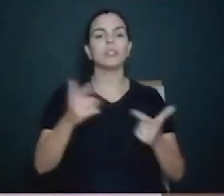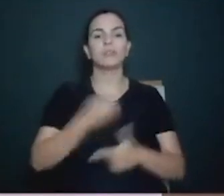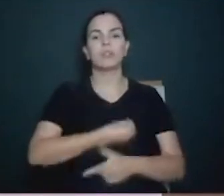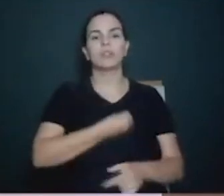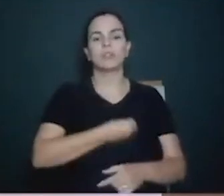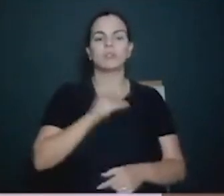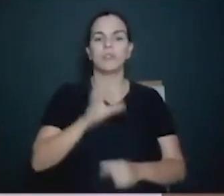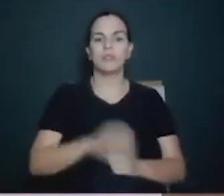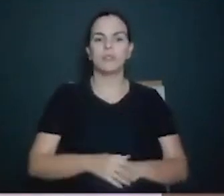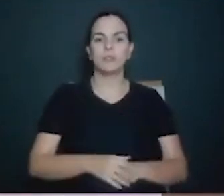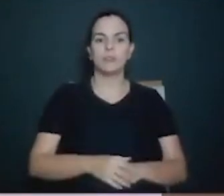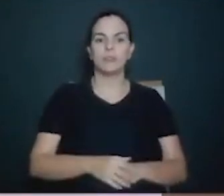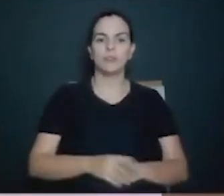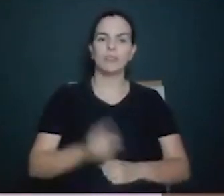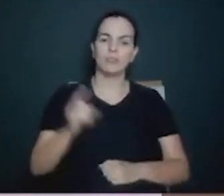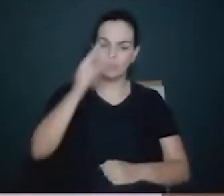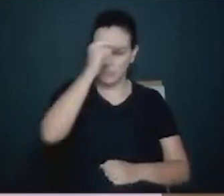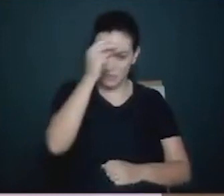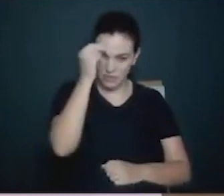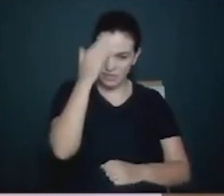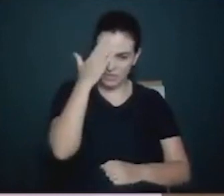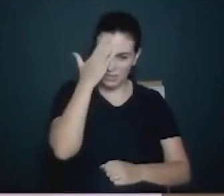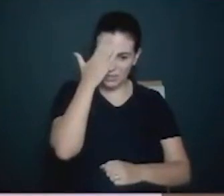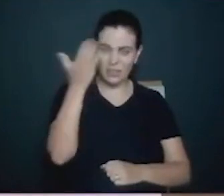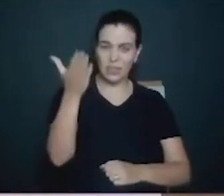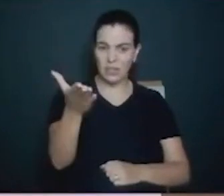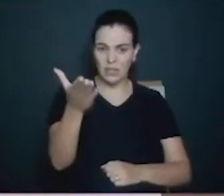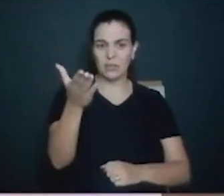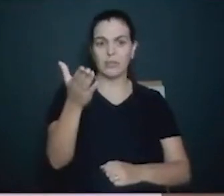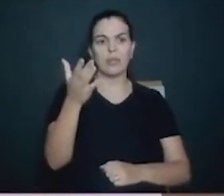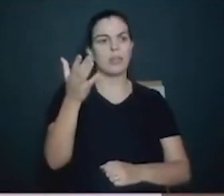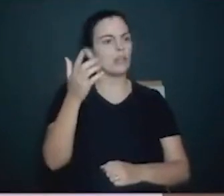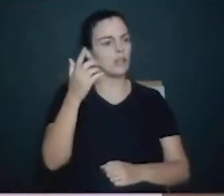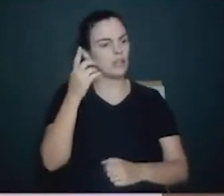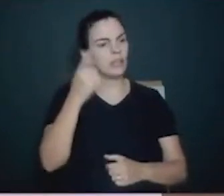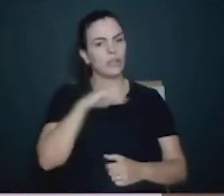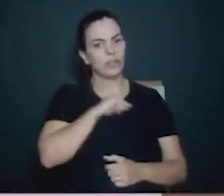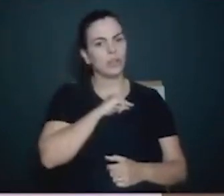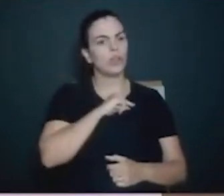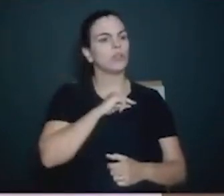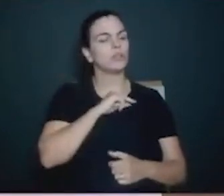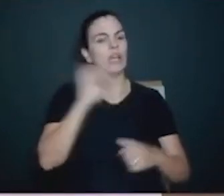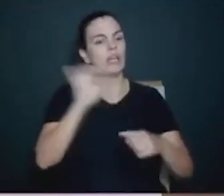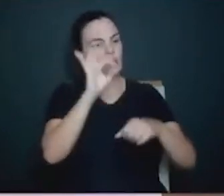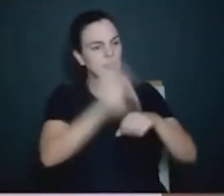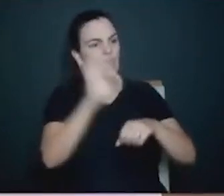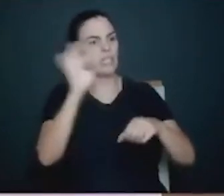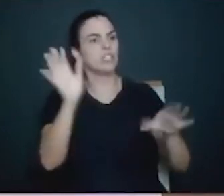crítico. A Prefeitura sabe antecipadamente que nós teríamos a dengue, que nós teríamos os casos